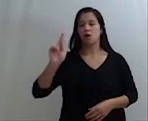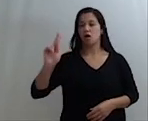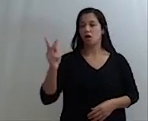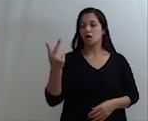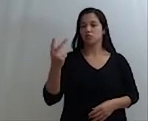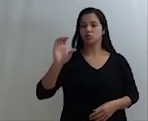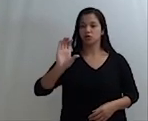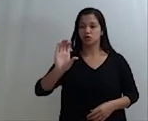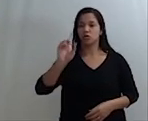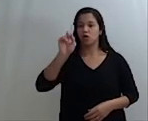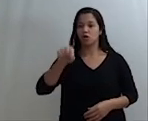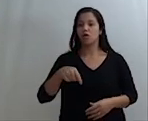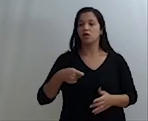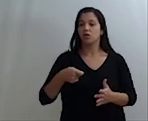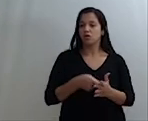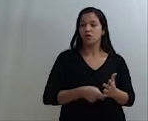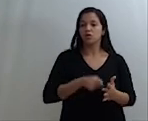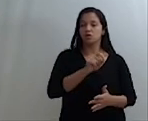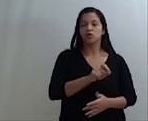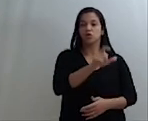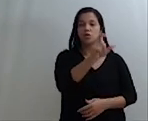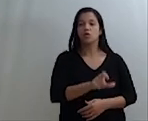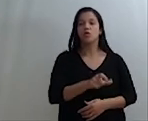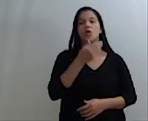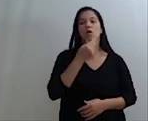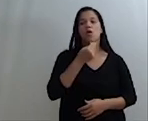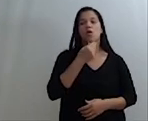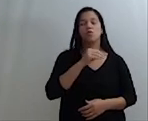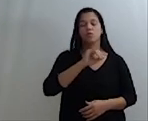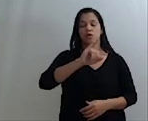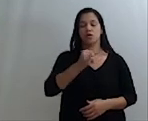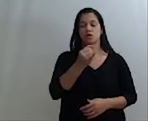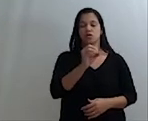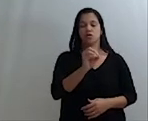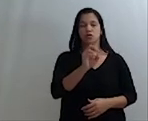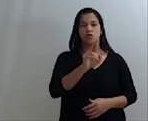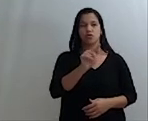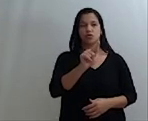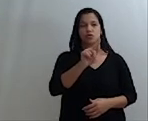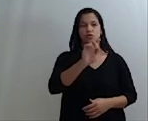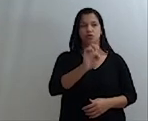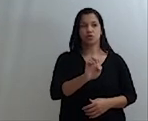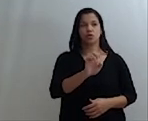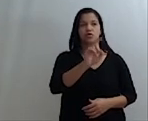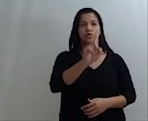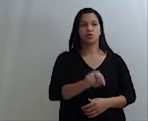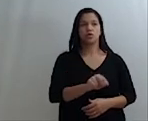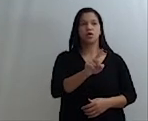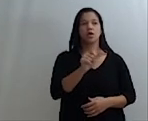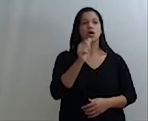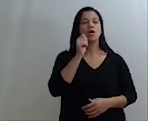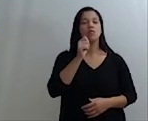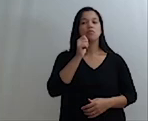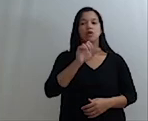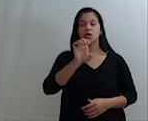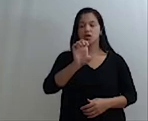impetrado em favor de Jorge Teixeira de Oliveira em Face da decisão proferida pela desembargadora Elizabete Alves de